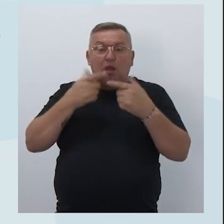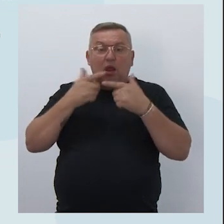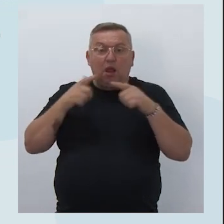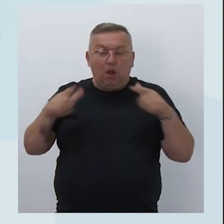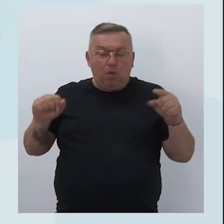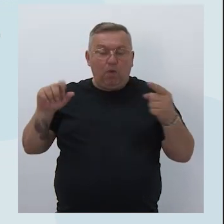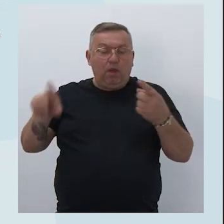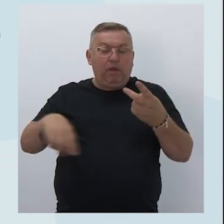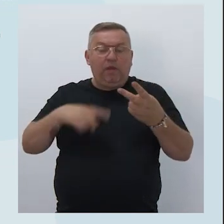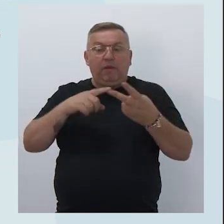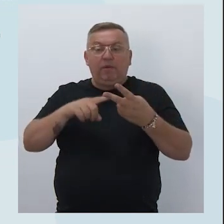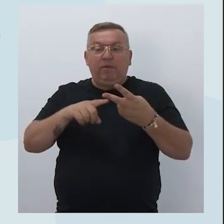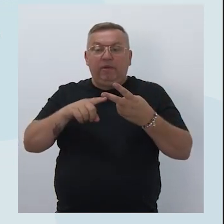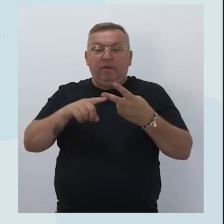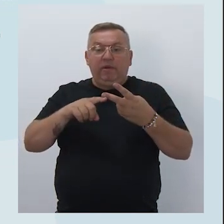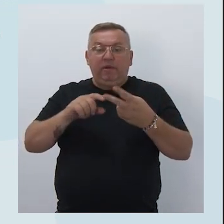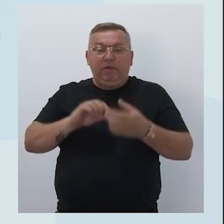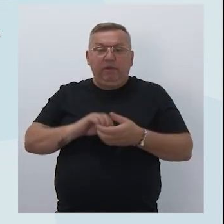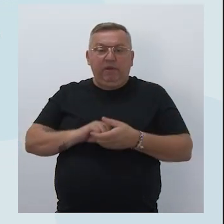linguagens,